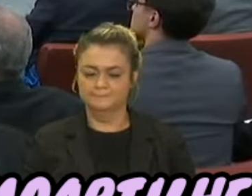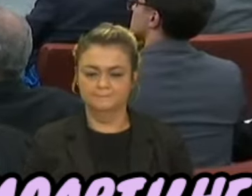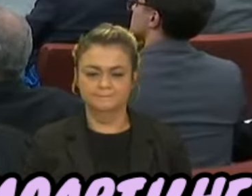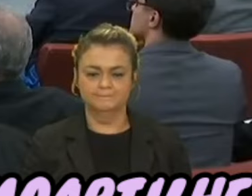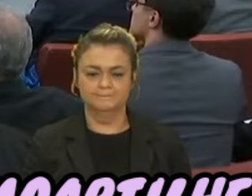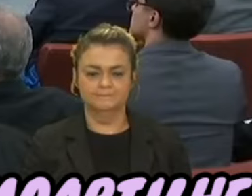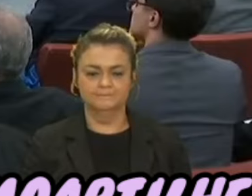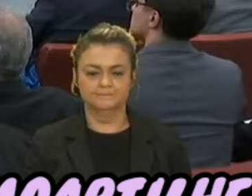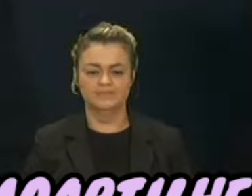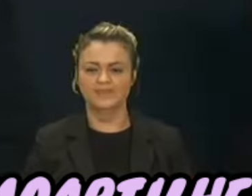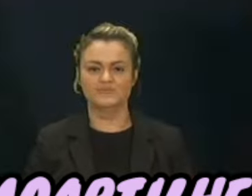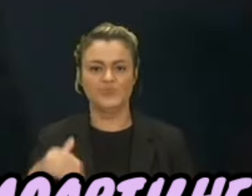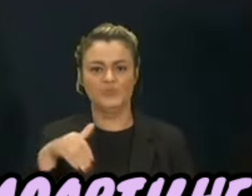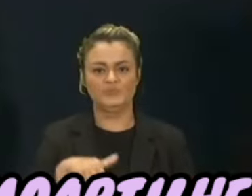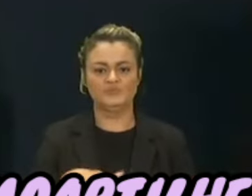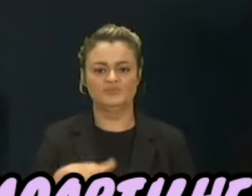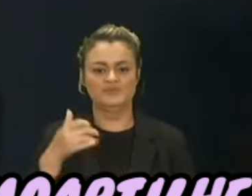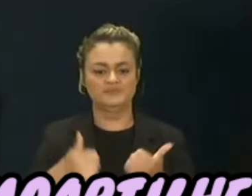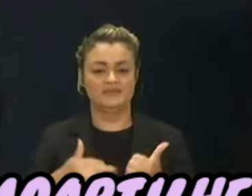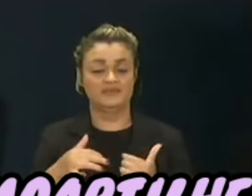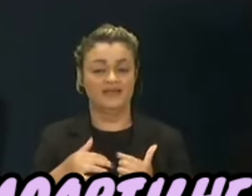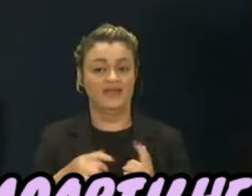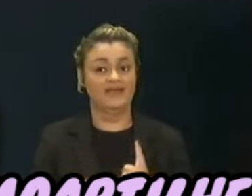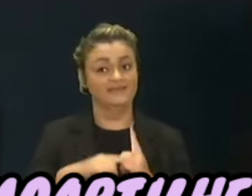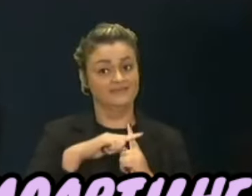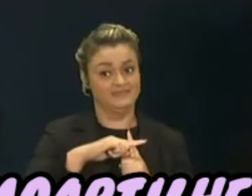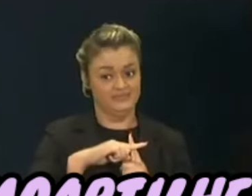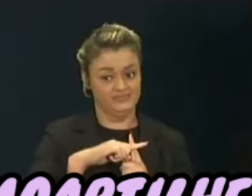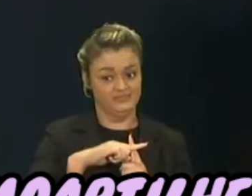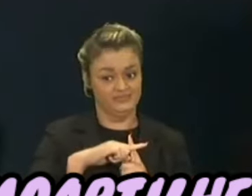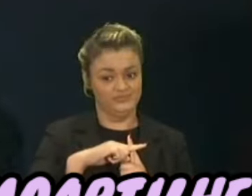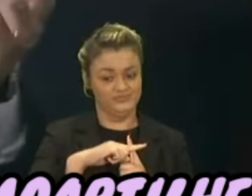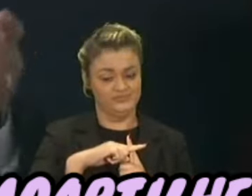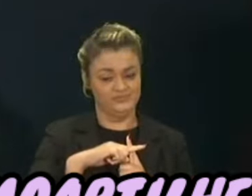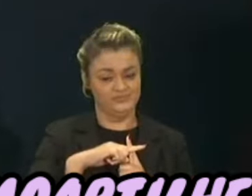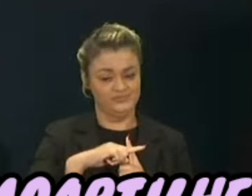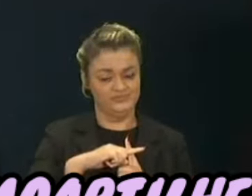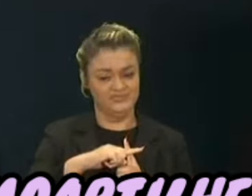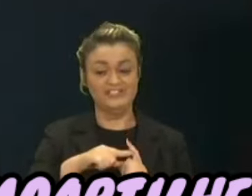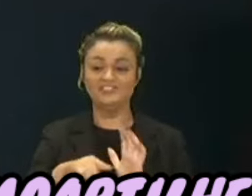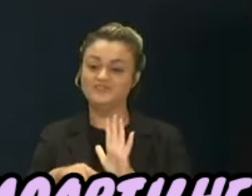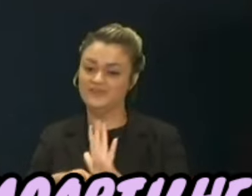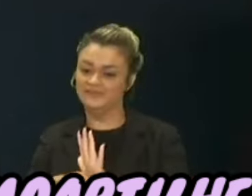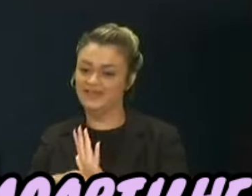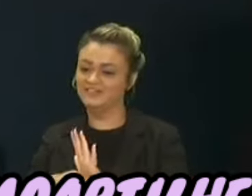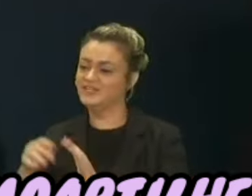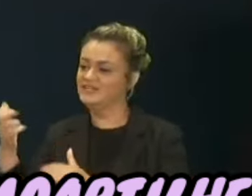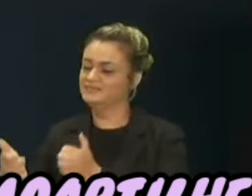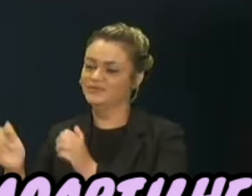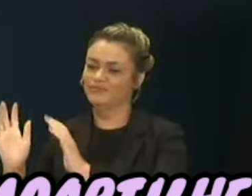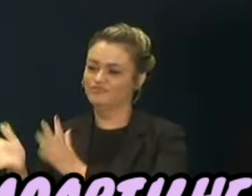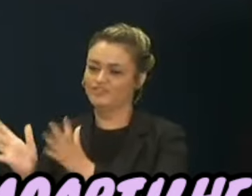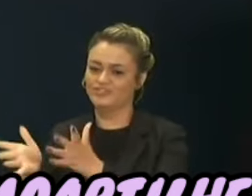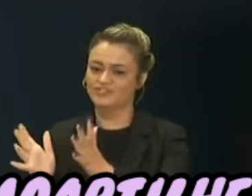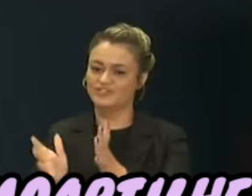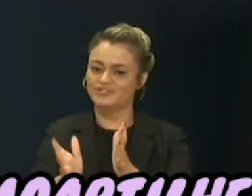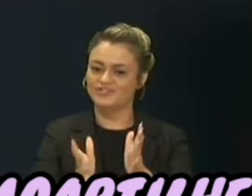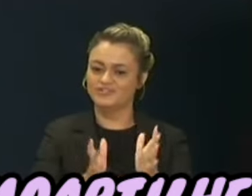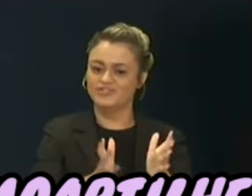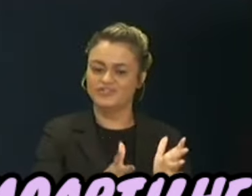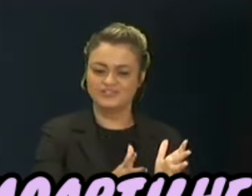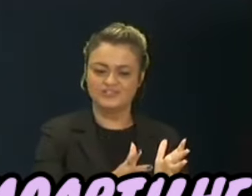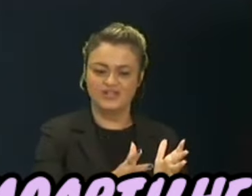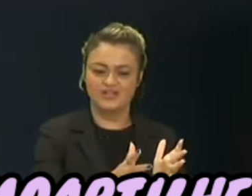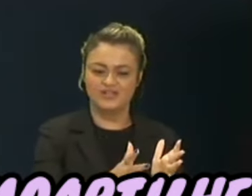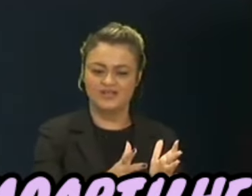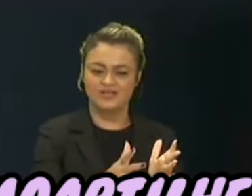Falar por último tem duas vantagens. Tem uma vantagem e uma desvantagem. A desvantagem é que já falaram tudo. E a vantagem é que